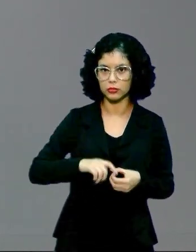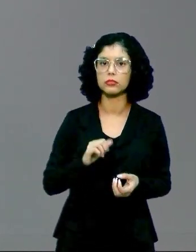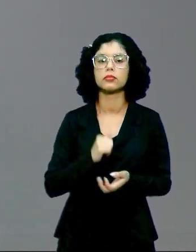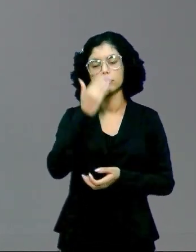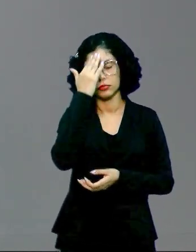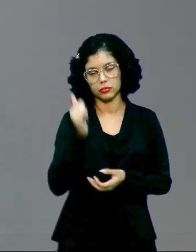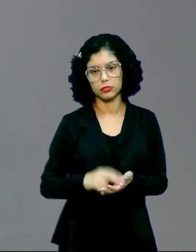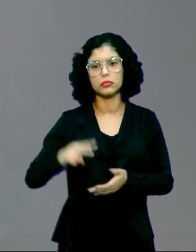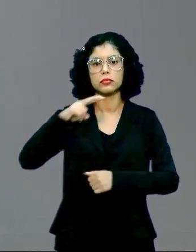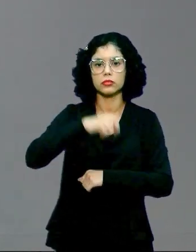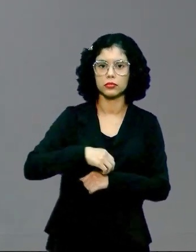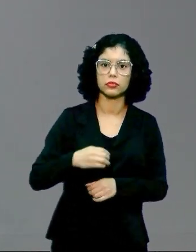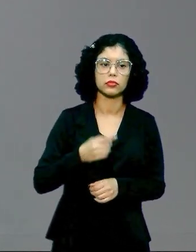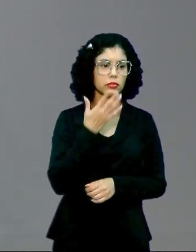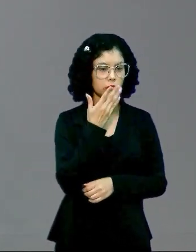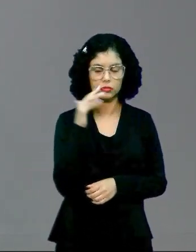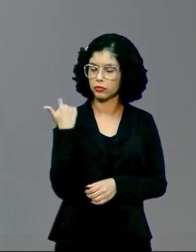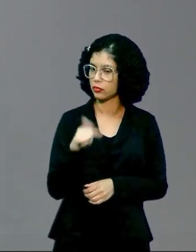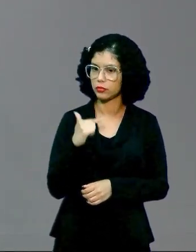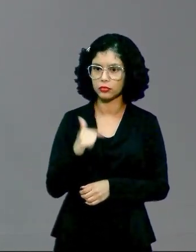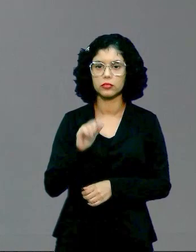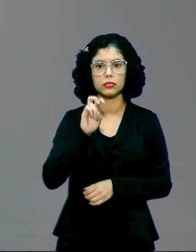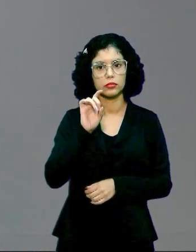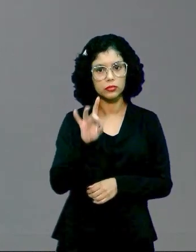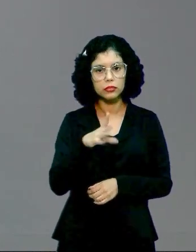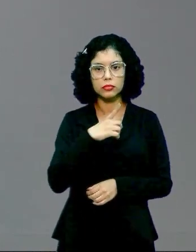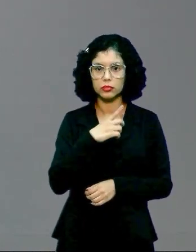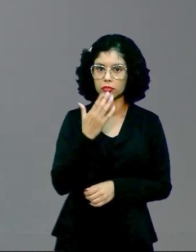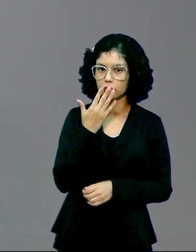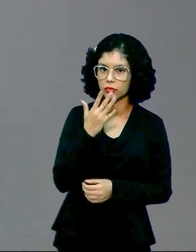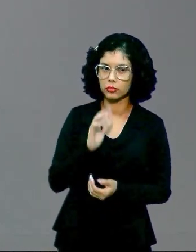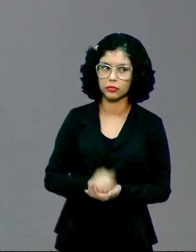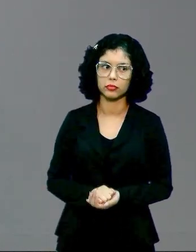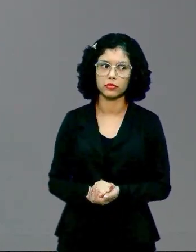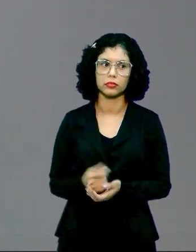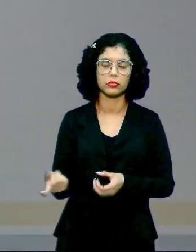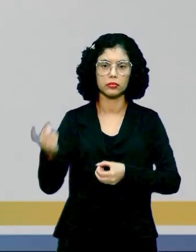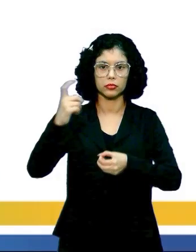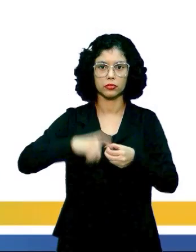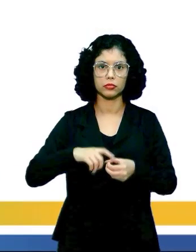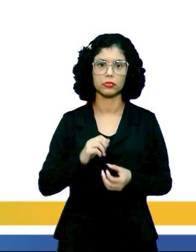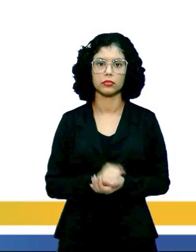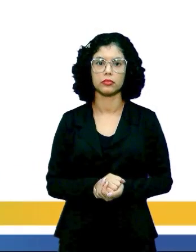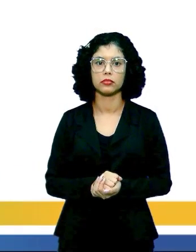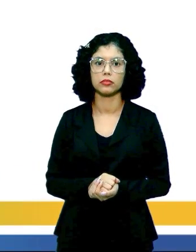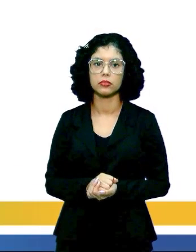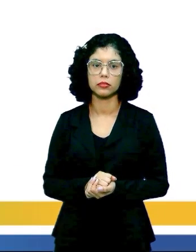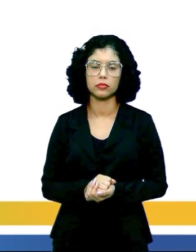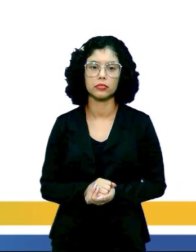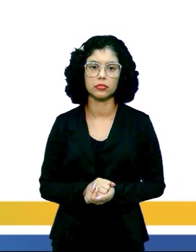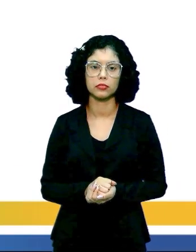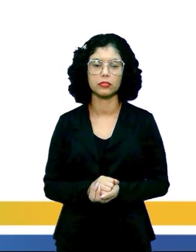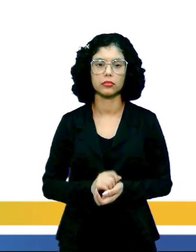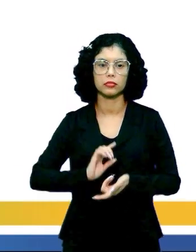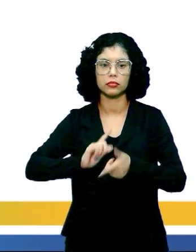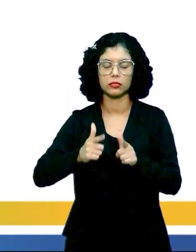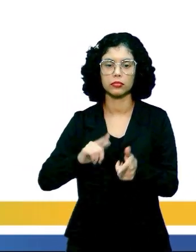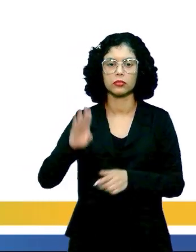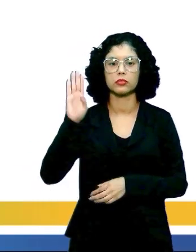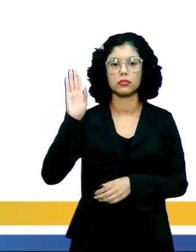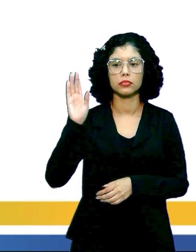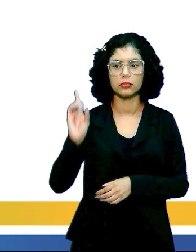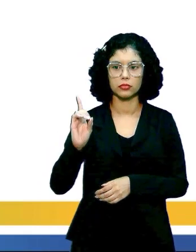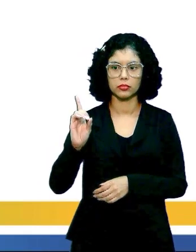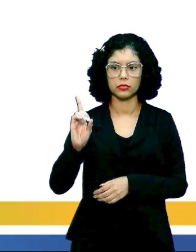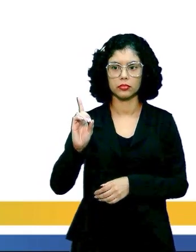ele salta e não emite cor. Ele só vai emitir a coloração ao retornar. Então, o nosso gabarito ele fica